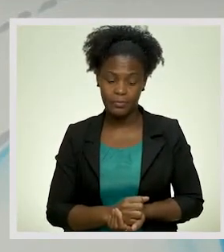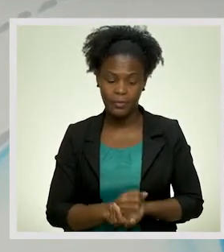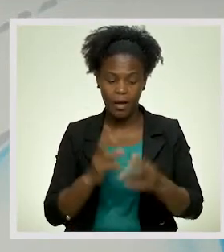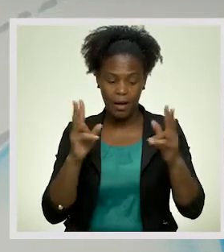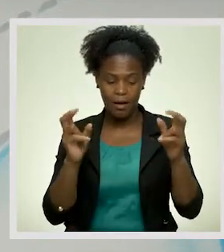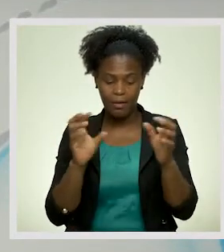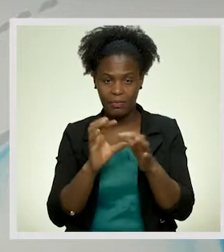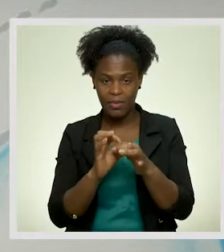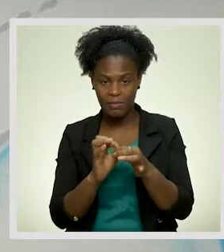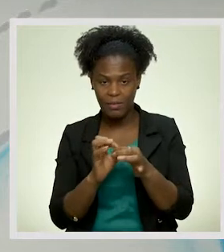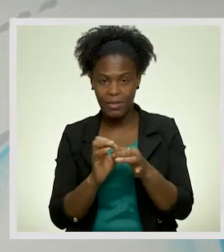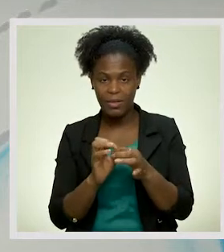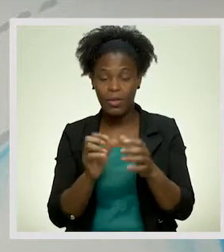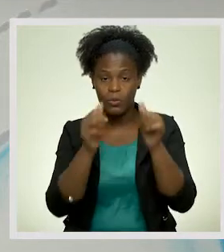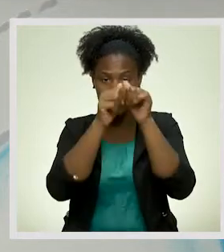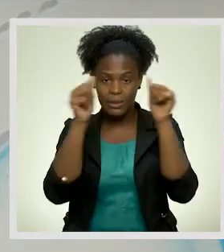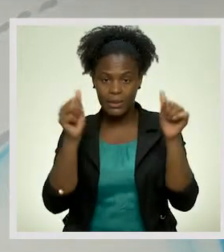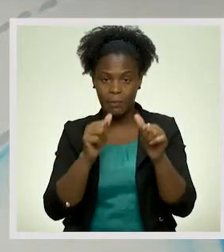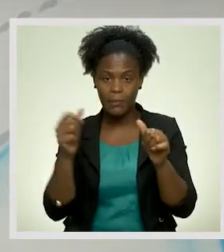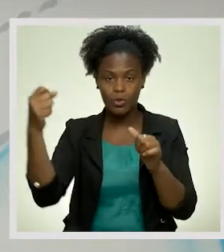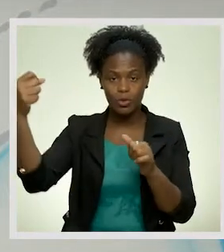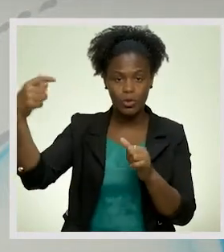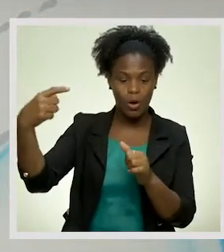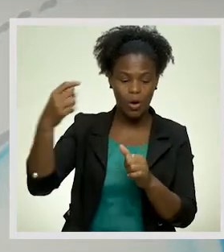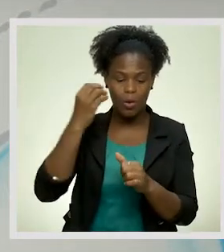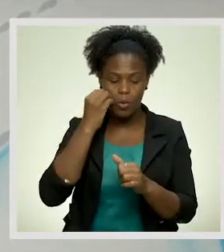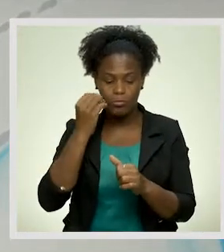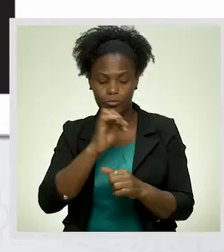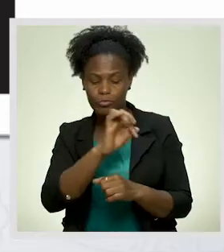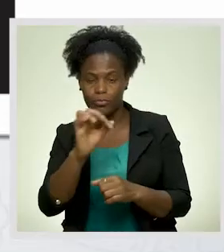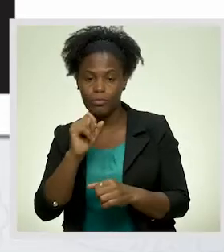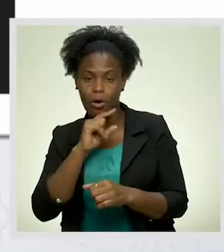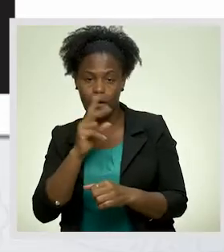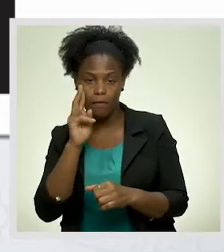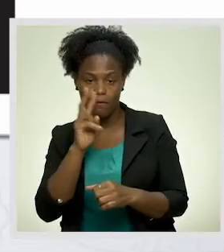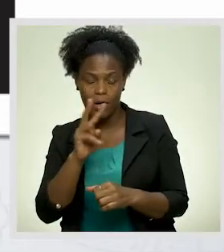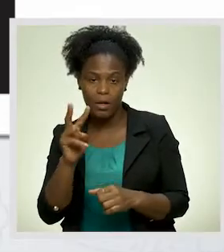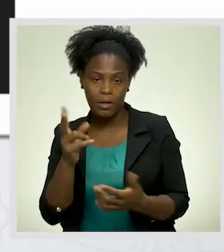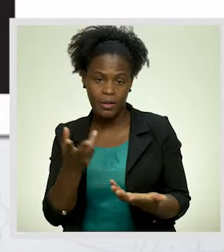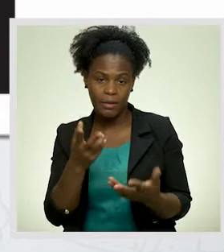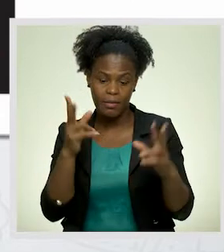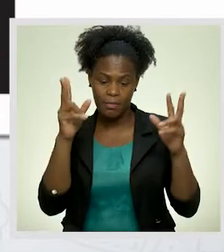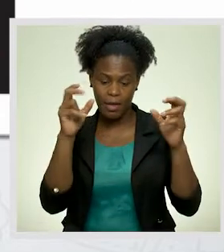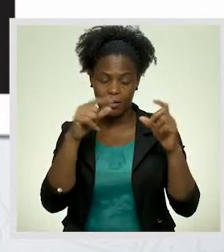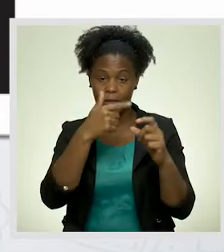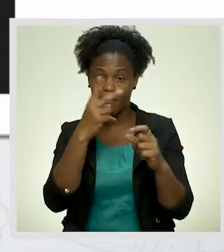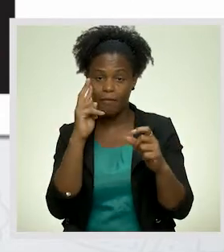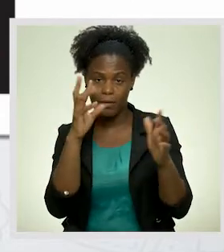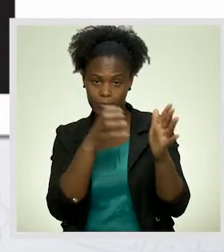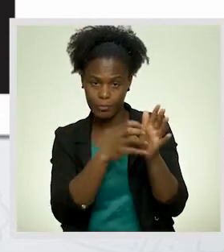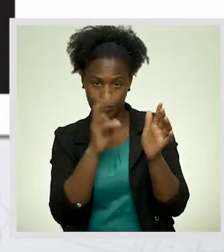Relativamente à composição do sistema solar, conforme podem ver na tela, nós